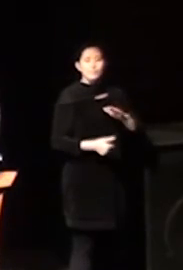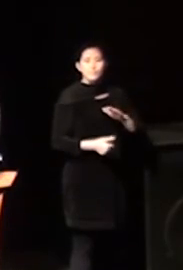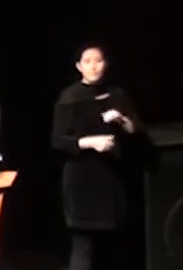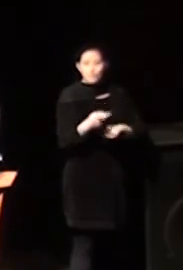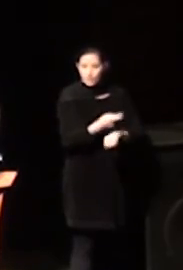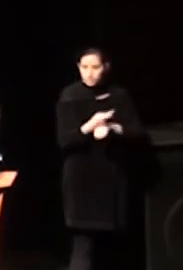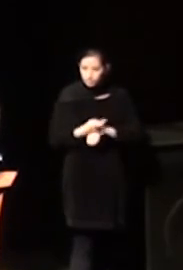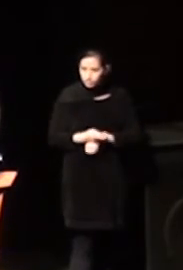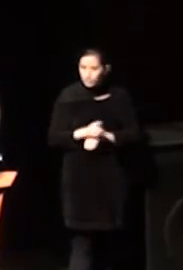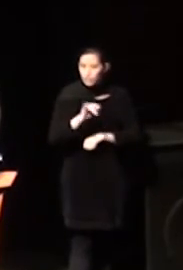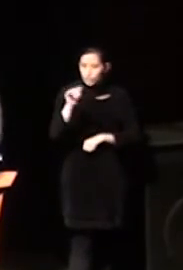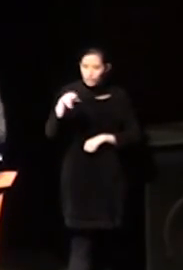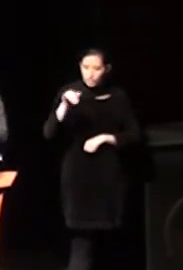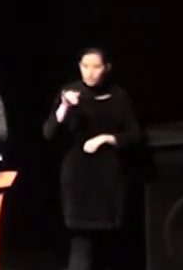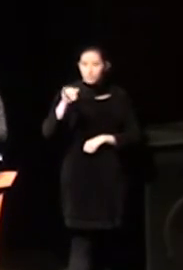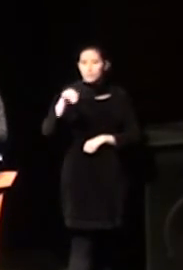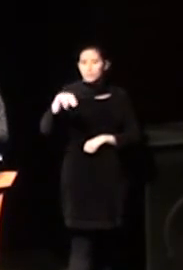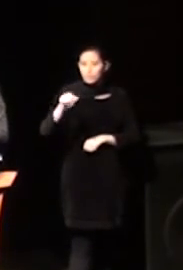Galo.